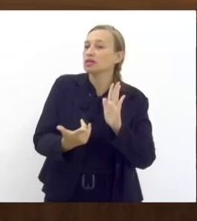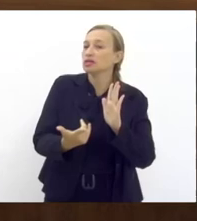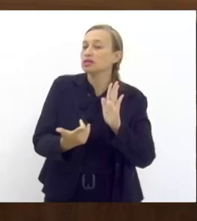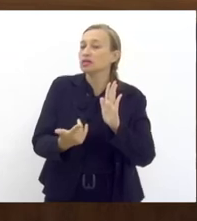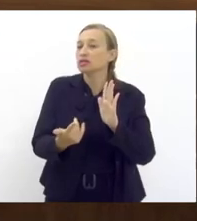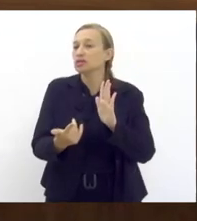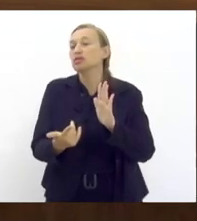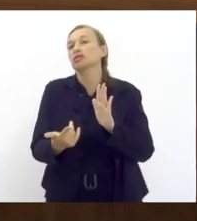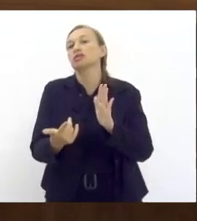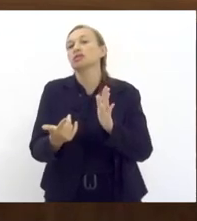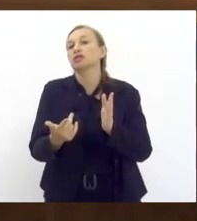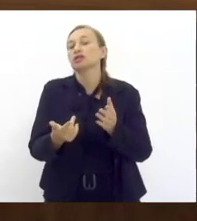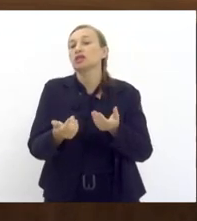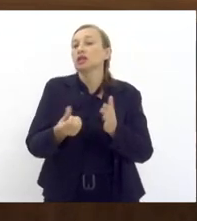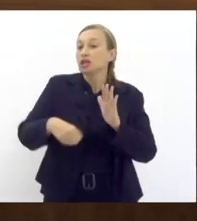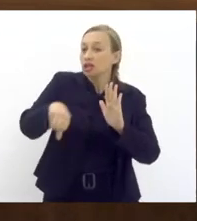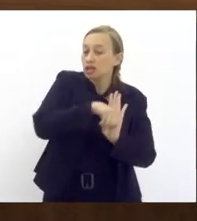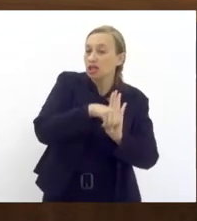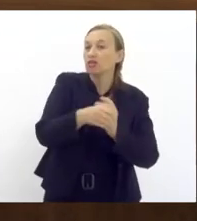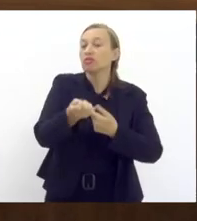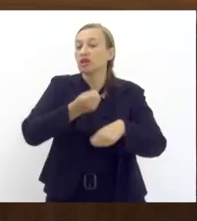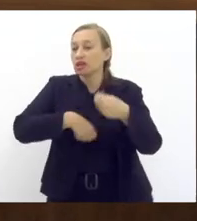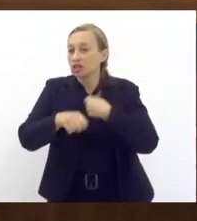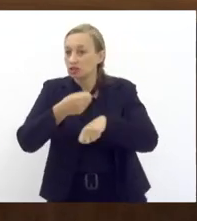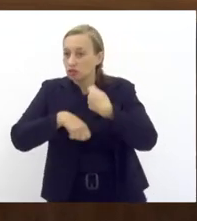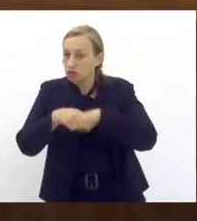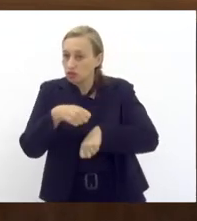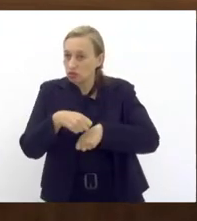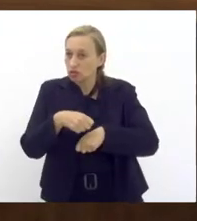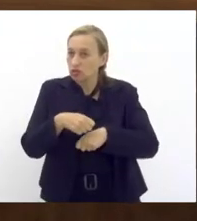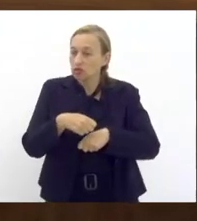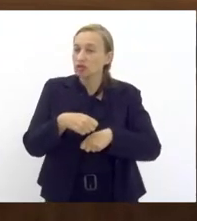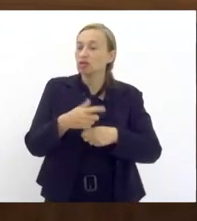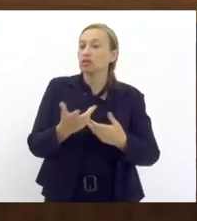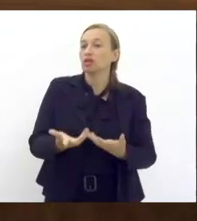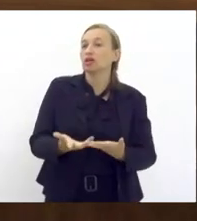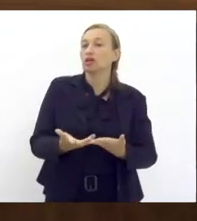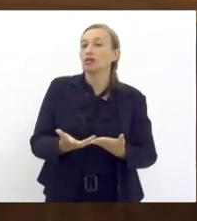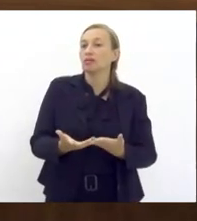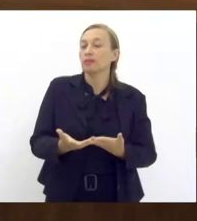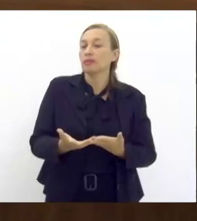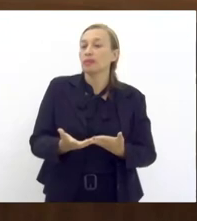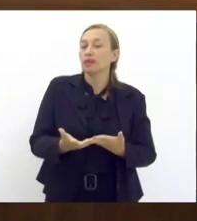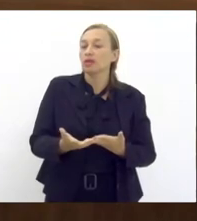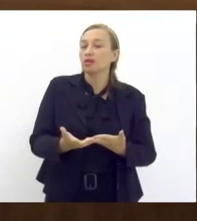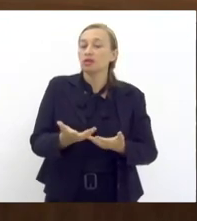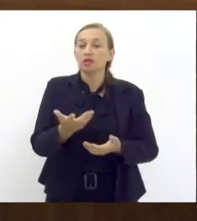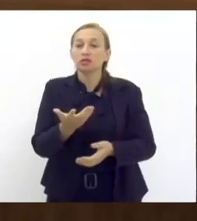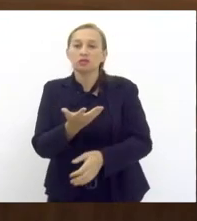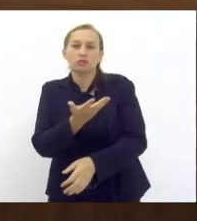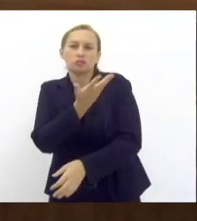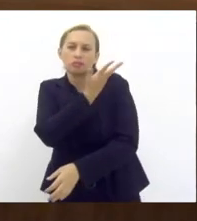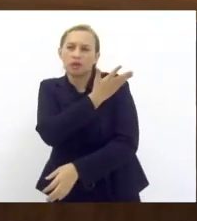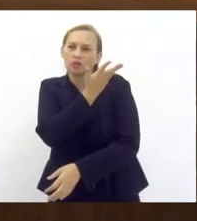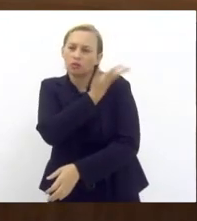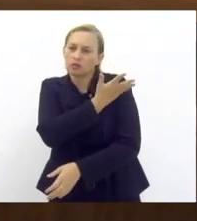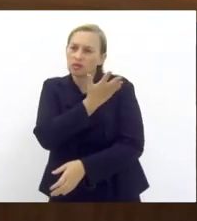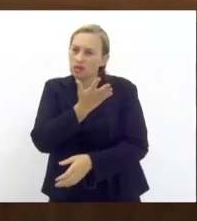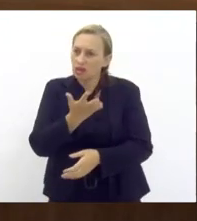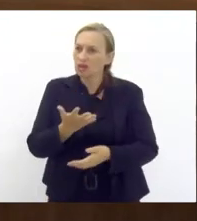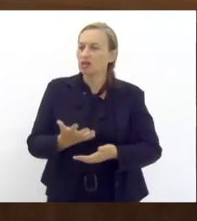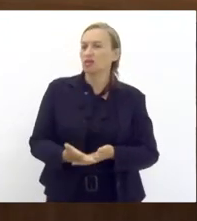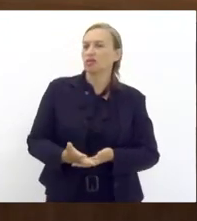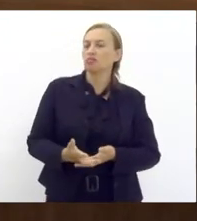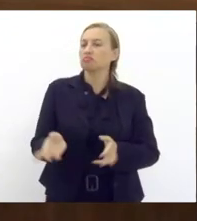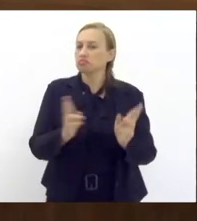infrações administrativas, não é, em face das condutas discriminatórias motivadas por